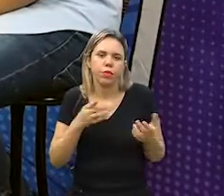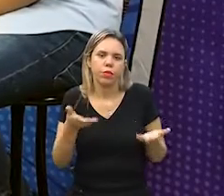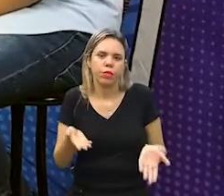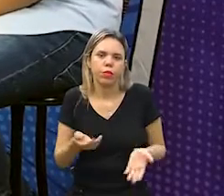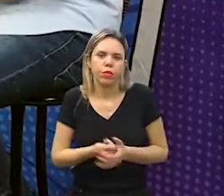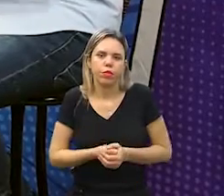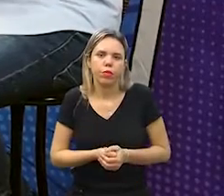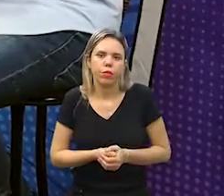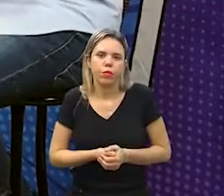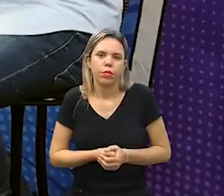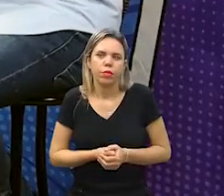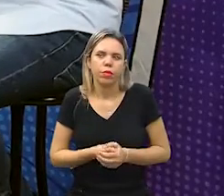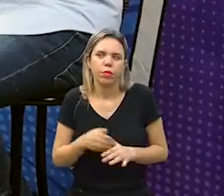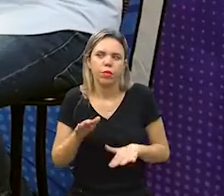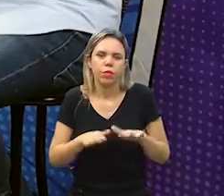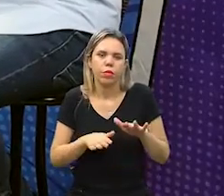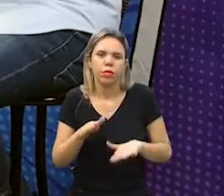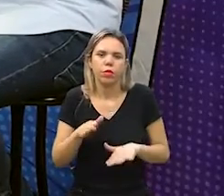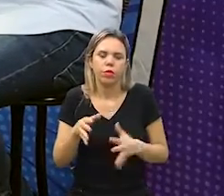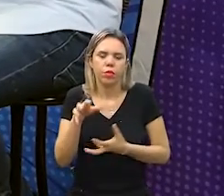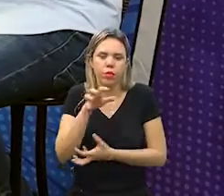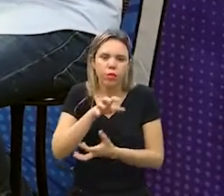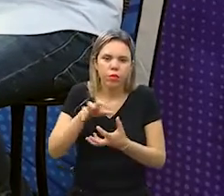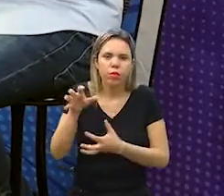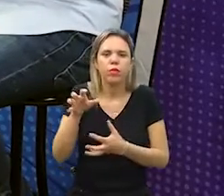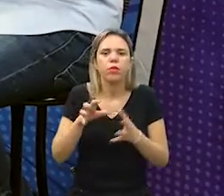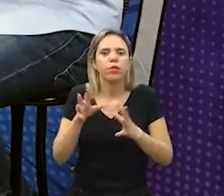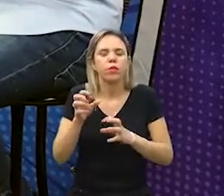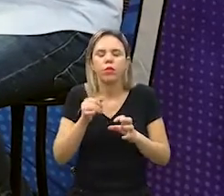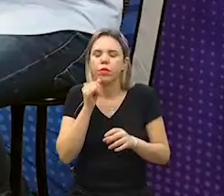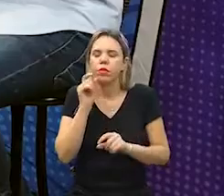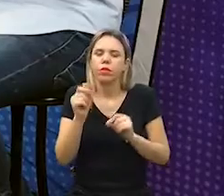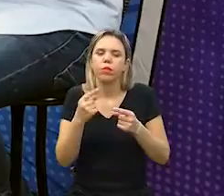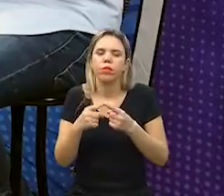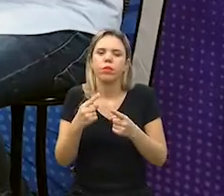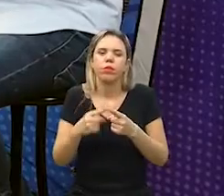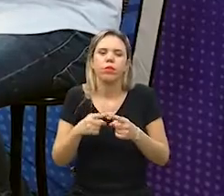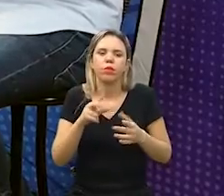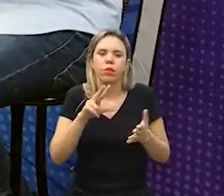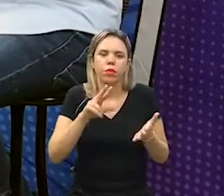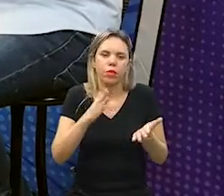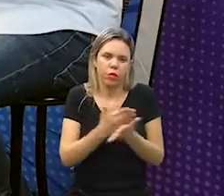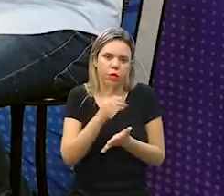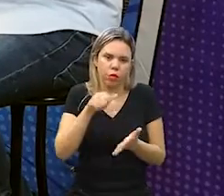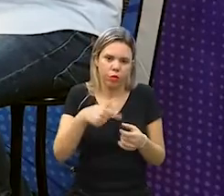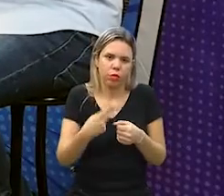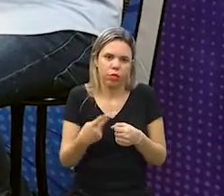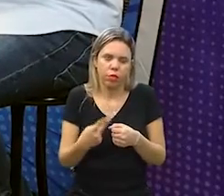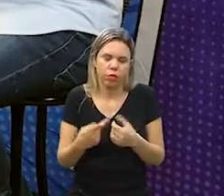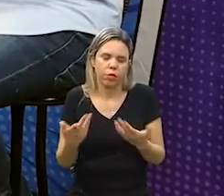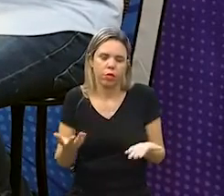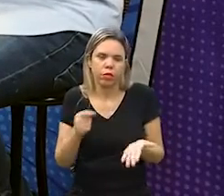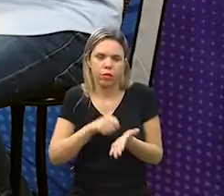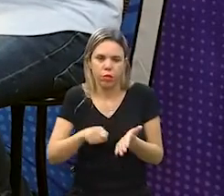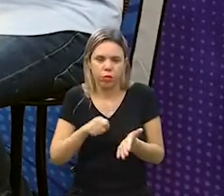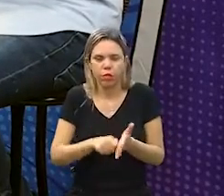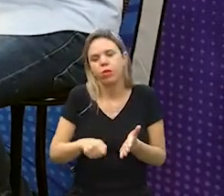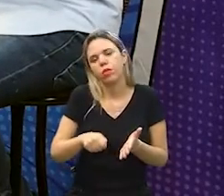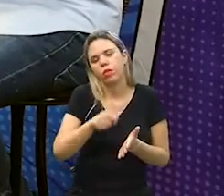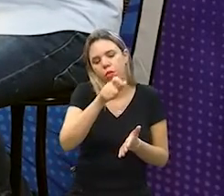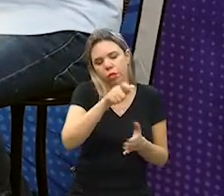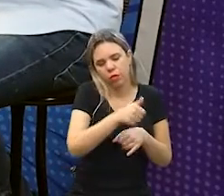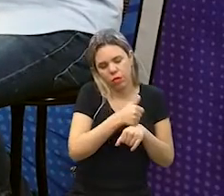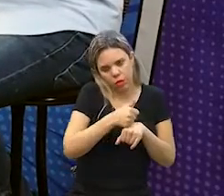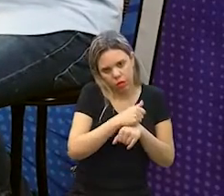aí, talvez, um conflito, né? Porque o livro é um produto, né? Então, o escritor,